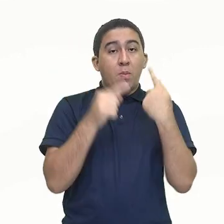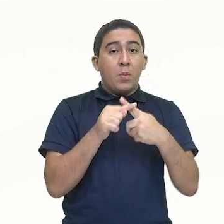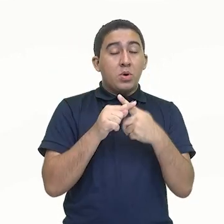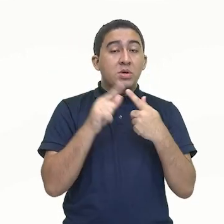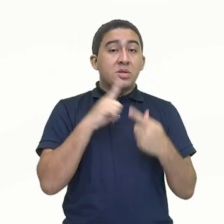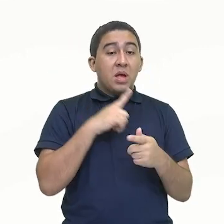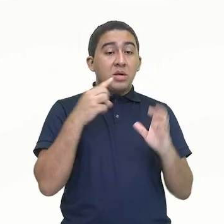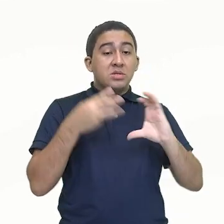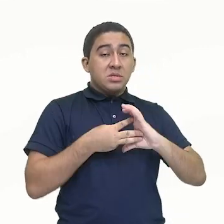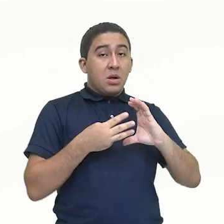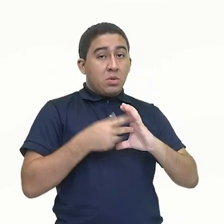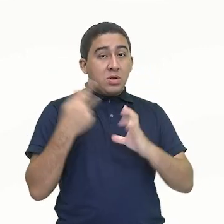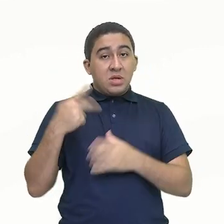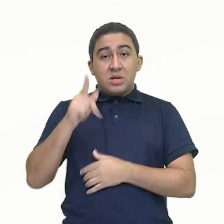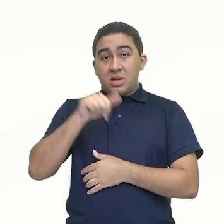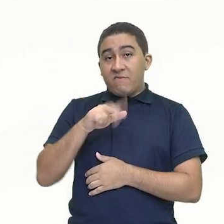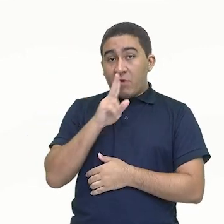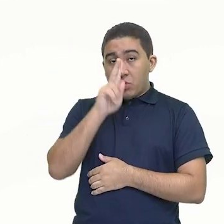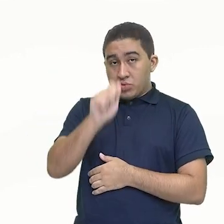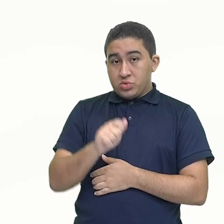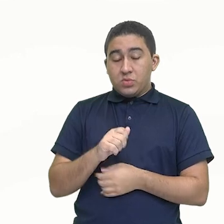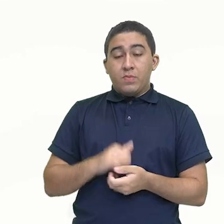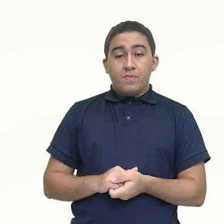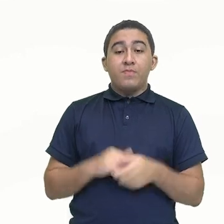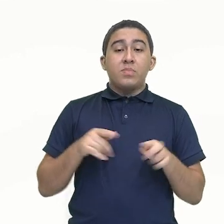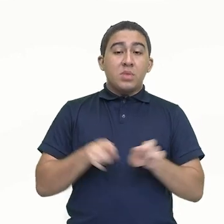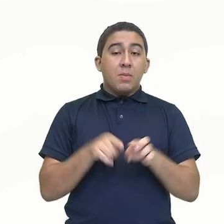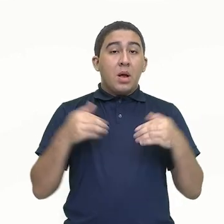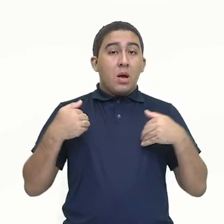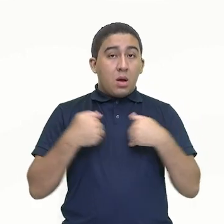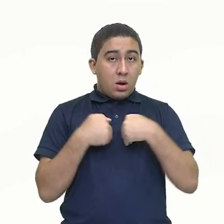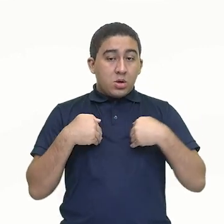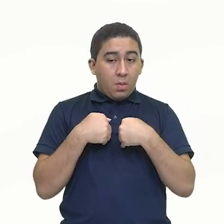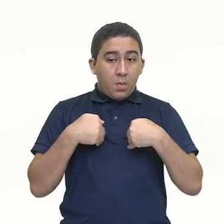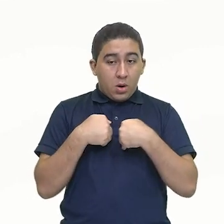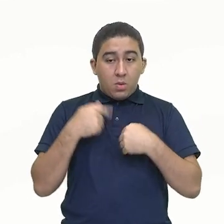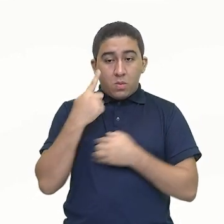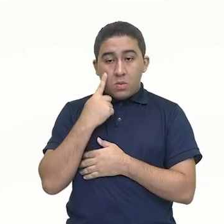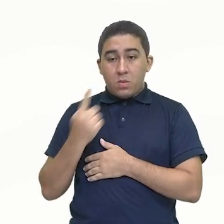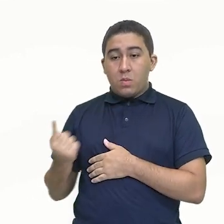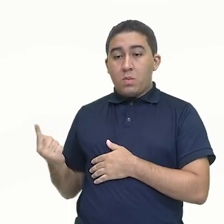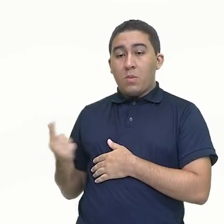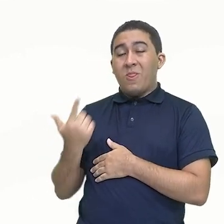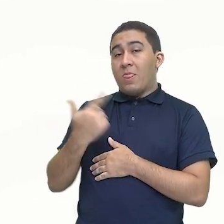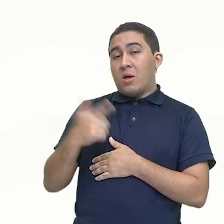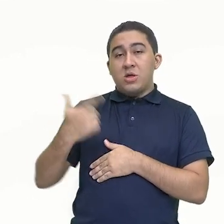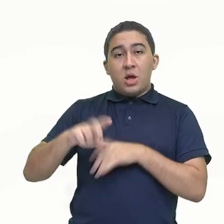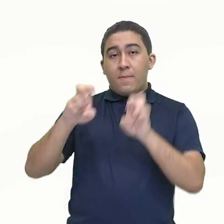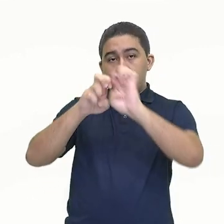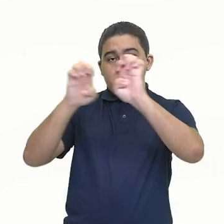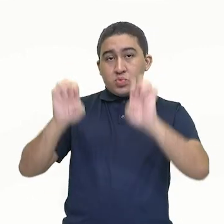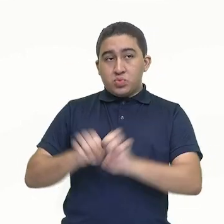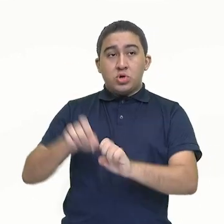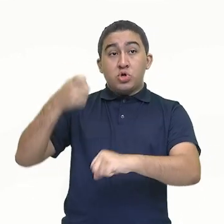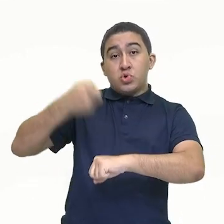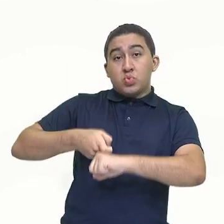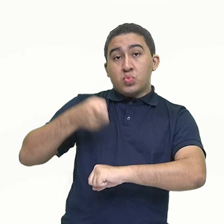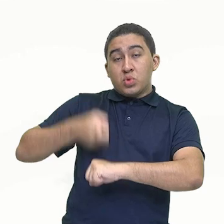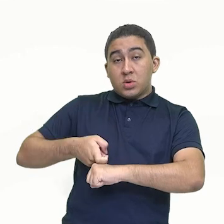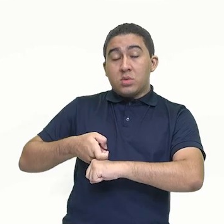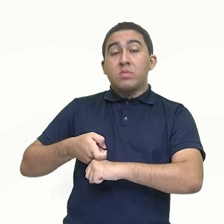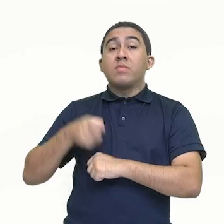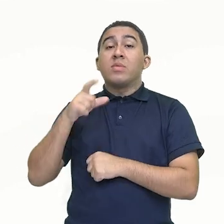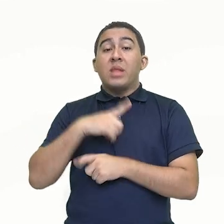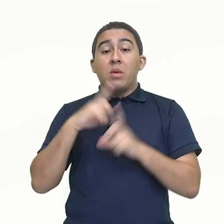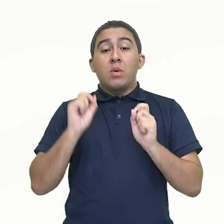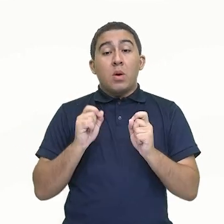parede celular, tá? E a célula animal, elas não possuem essa estrutura, né? Elas possuem ali